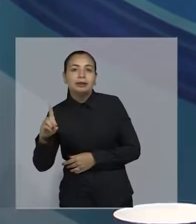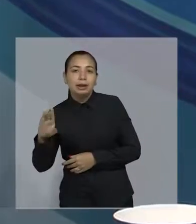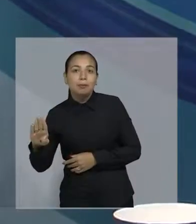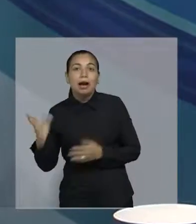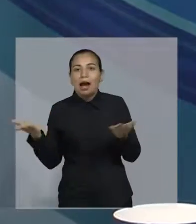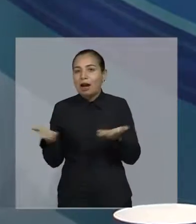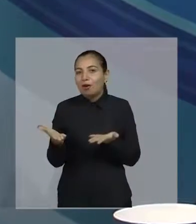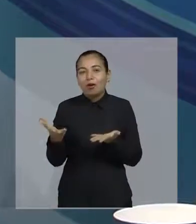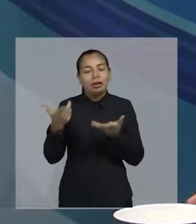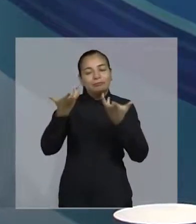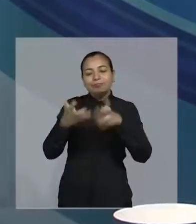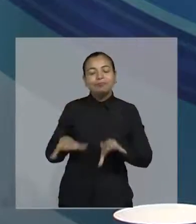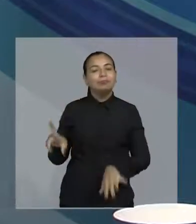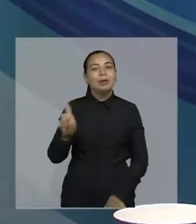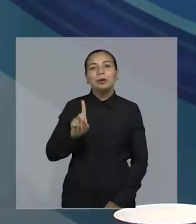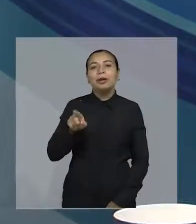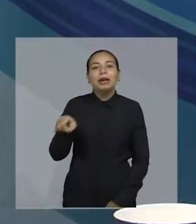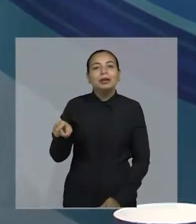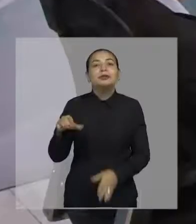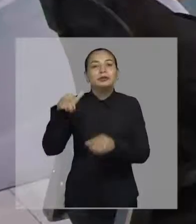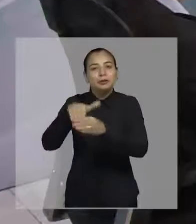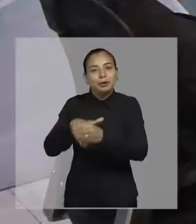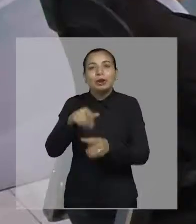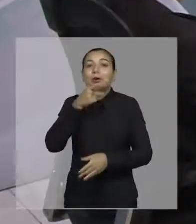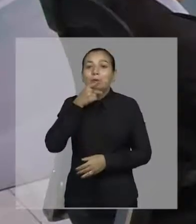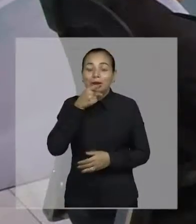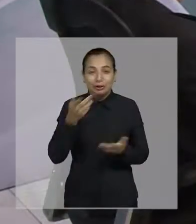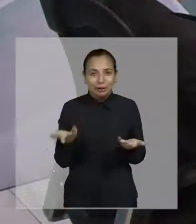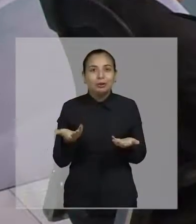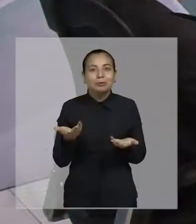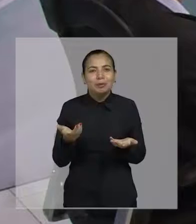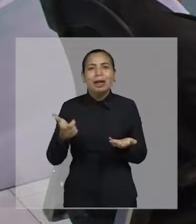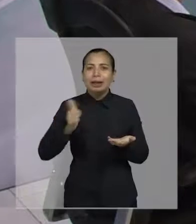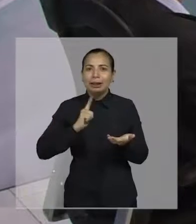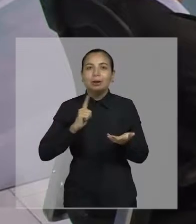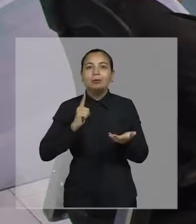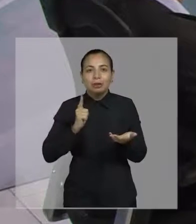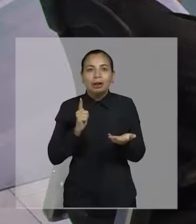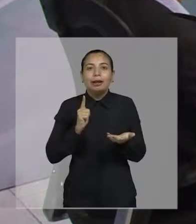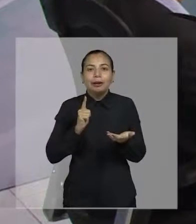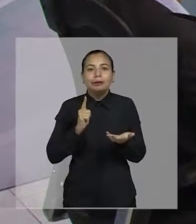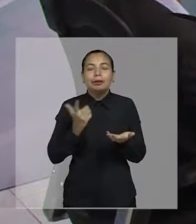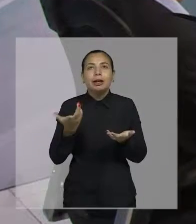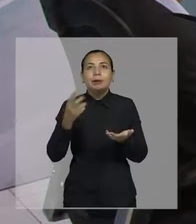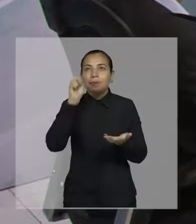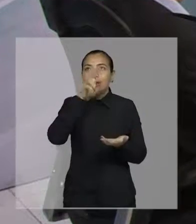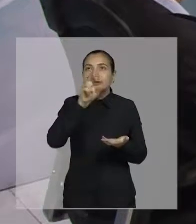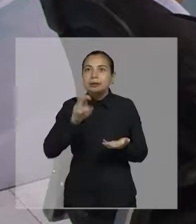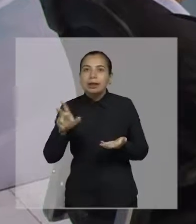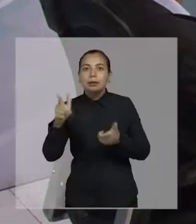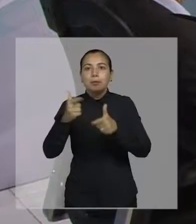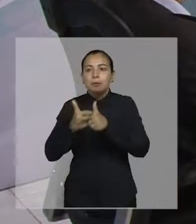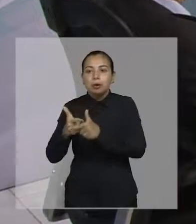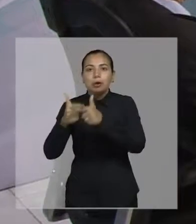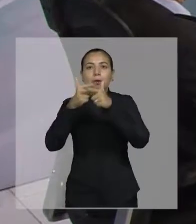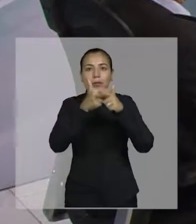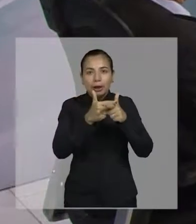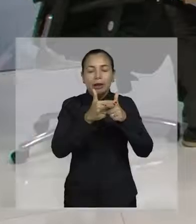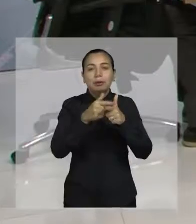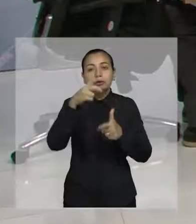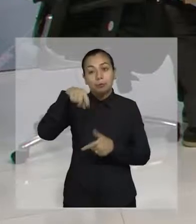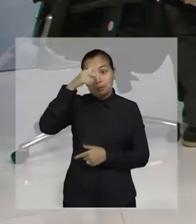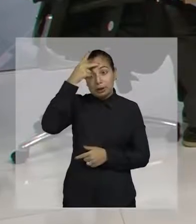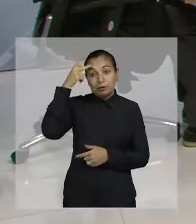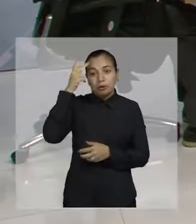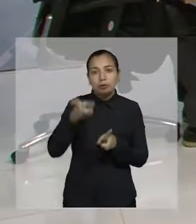não votar no PSDB e isso torna essa aliança uma incerteza muito grande ainda, essa polaridade. Quando você refere